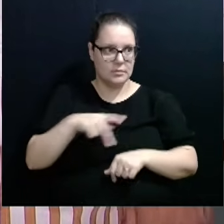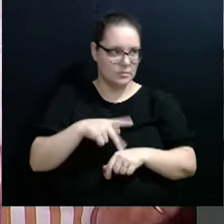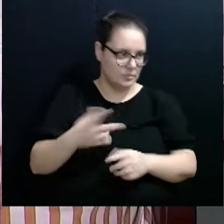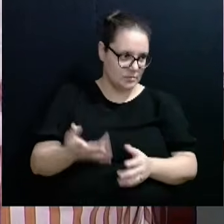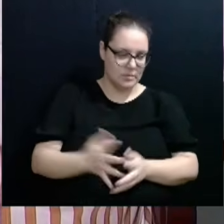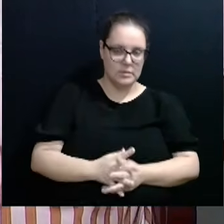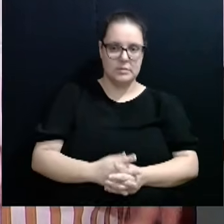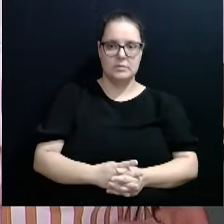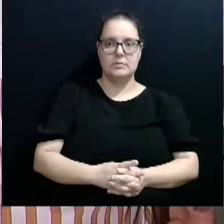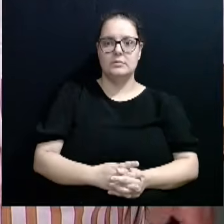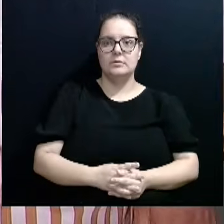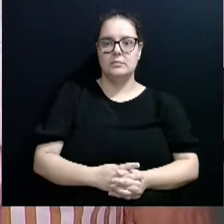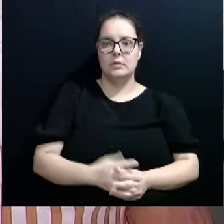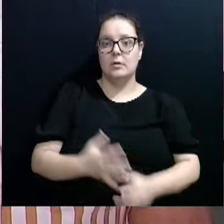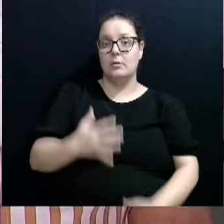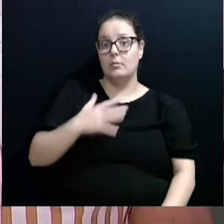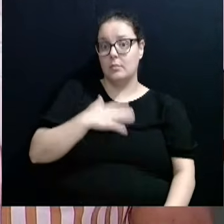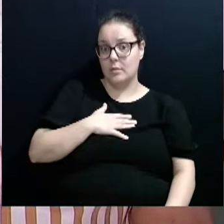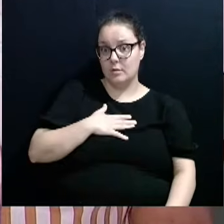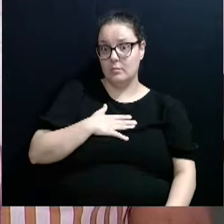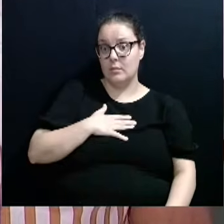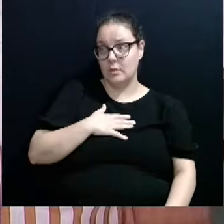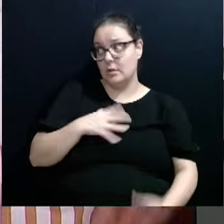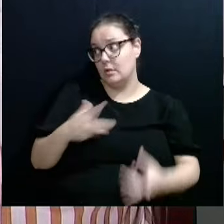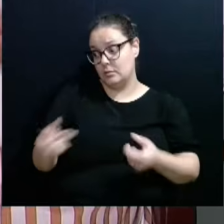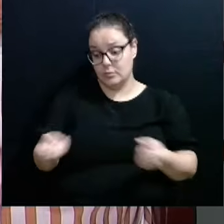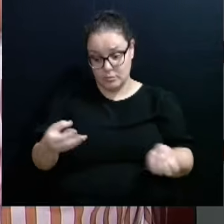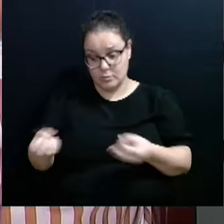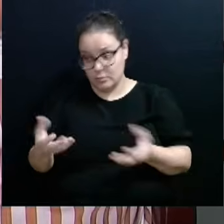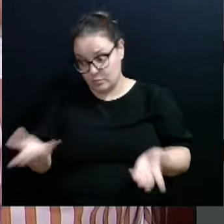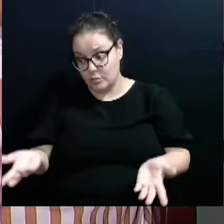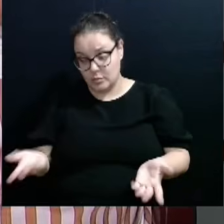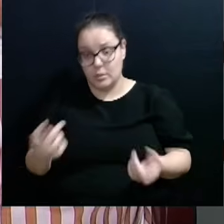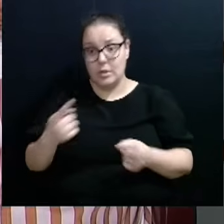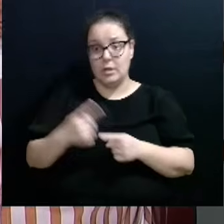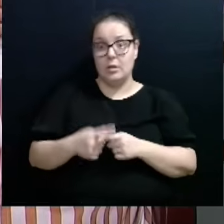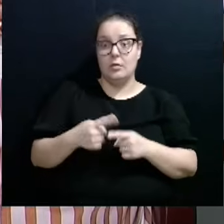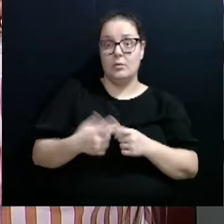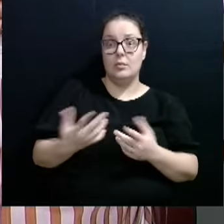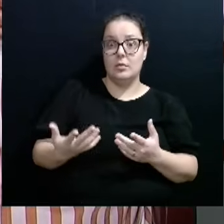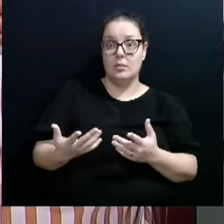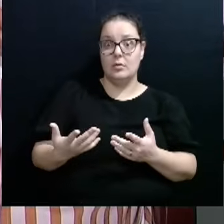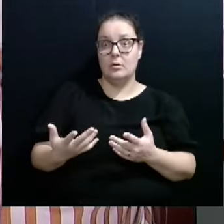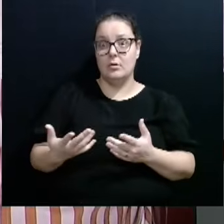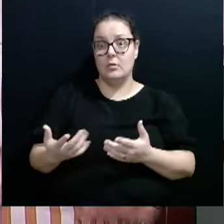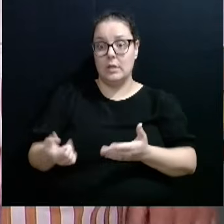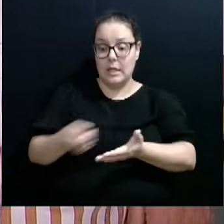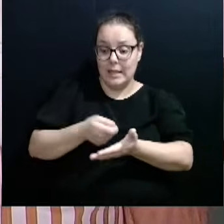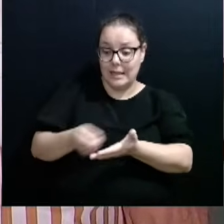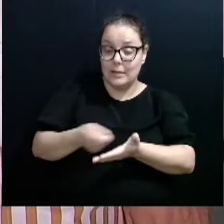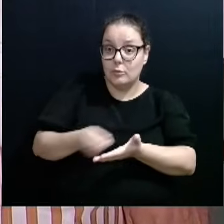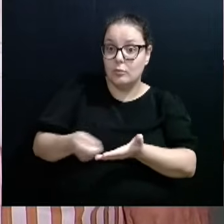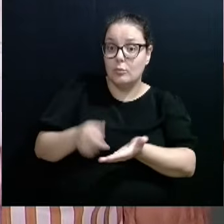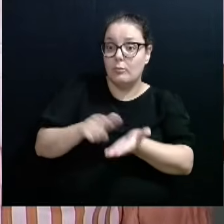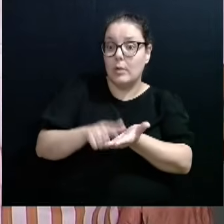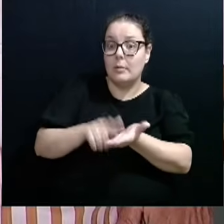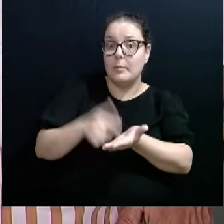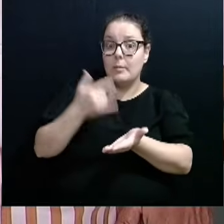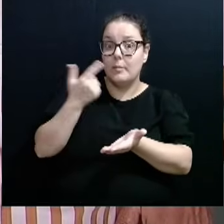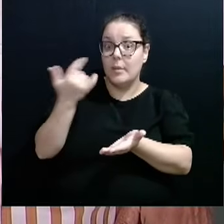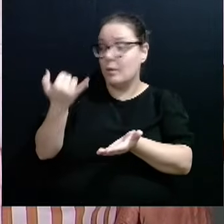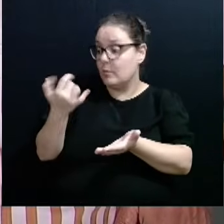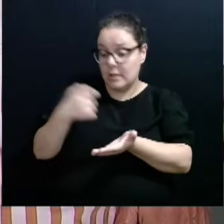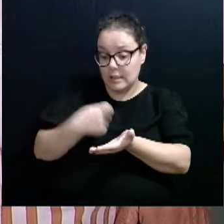para mim é tudo muita novidade, né? Porque era tudo anotado no papel. Eu cheguei